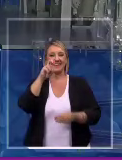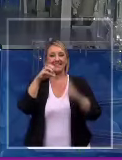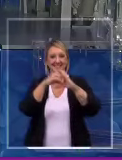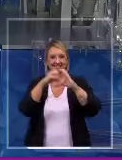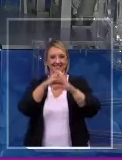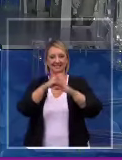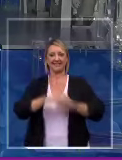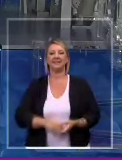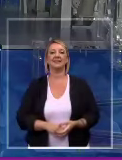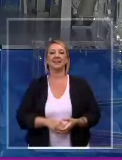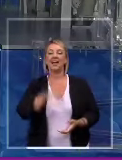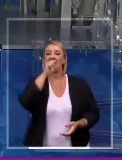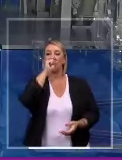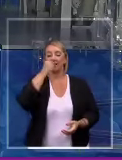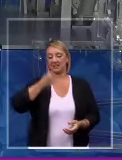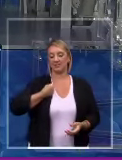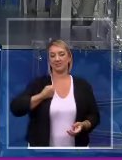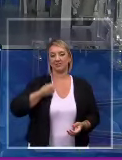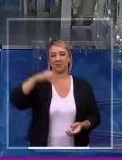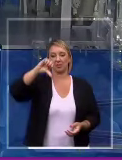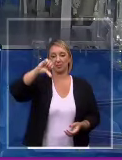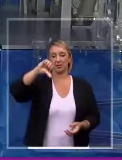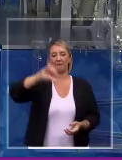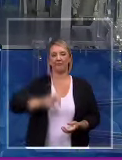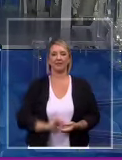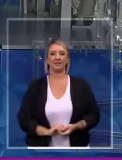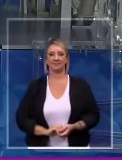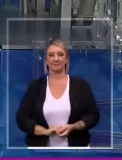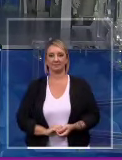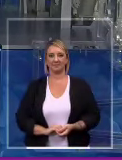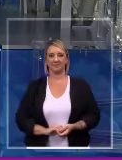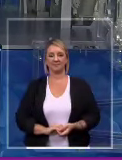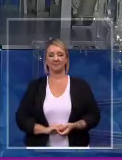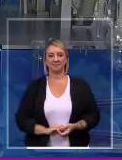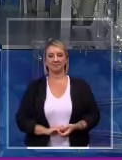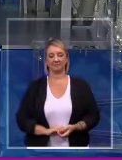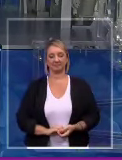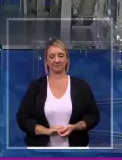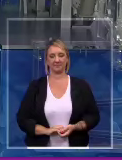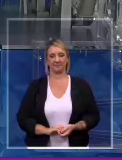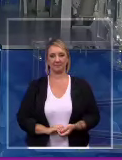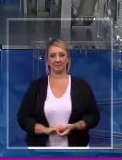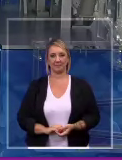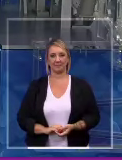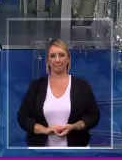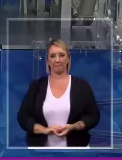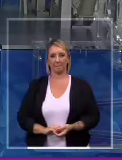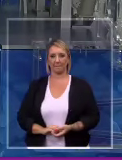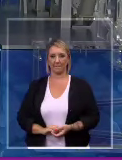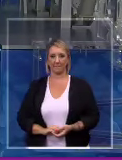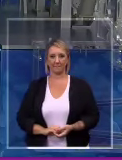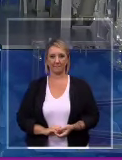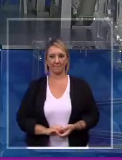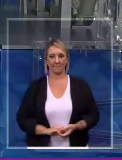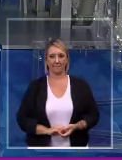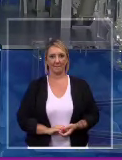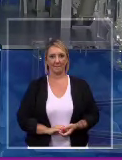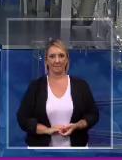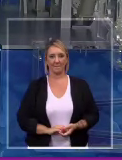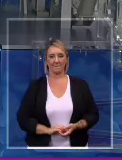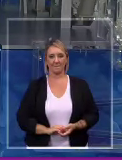Caiu a primeira bola, é a bola laranja número 9. Bola laranja número 9, a primeira dezena sorteada. O concurso é